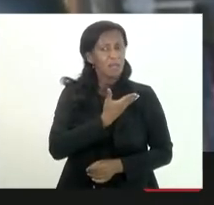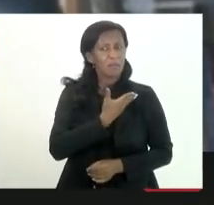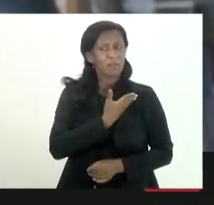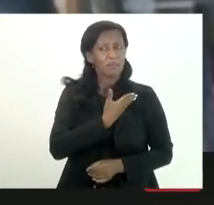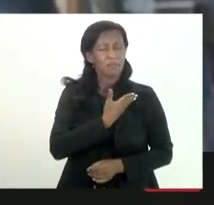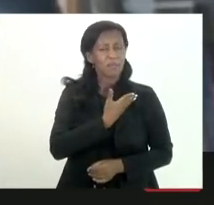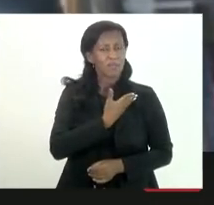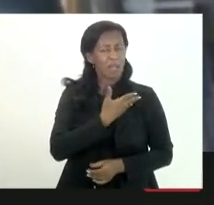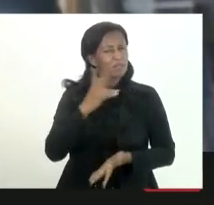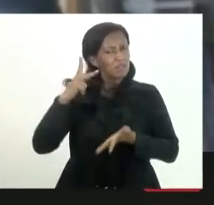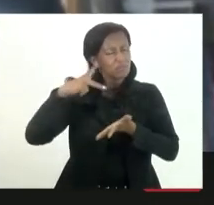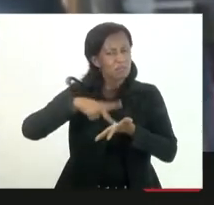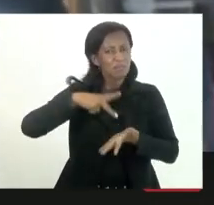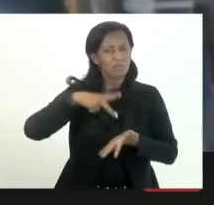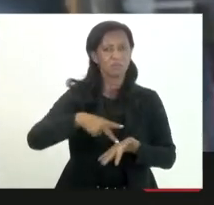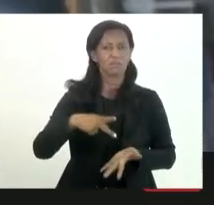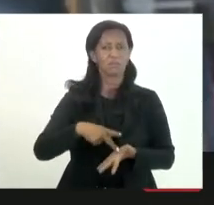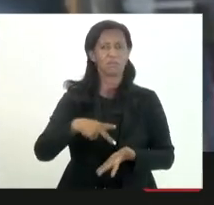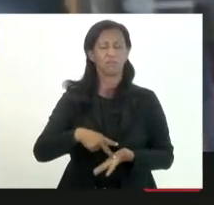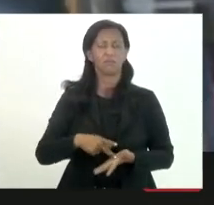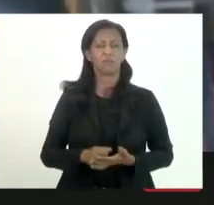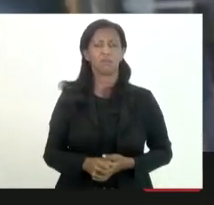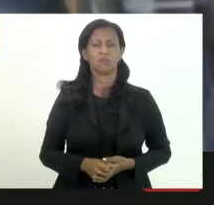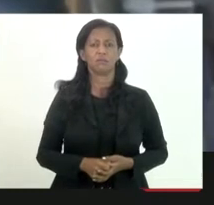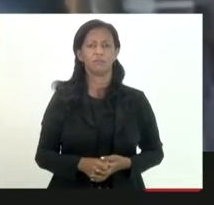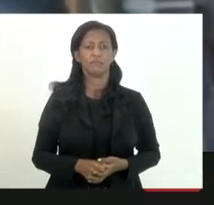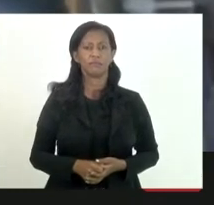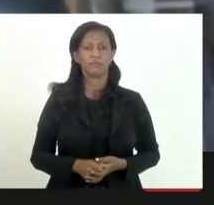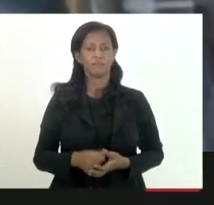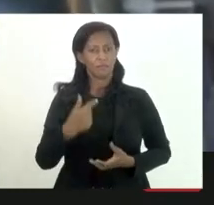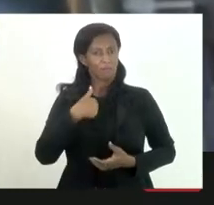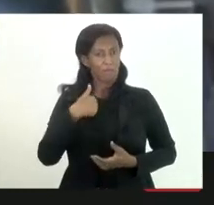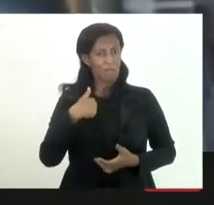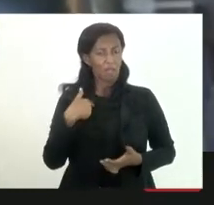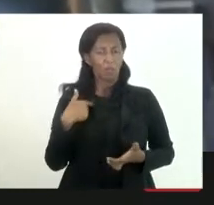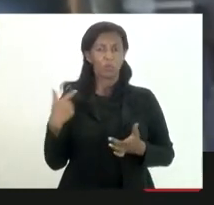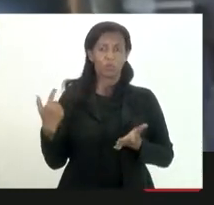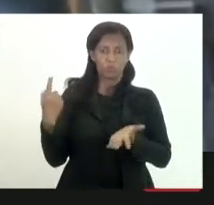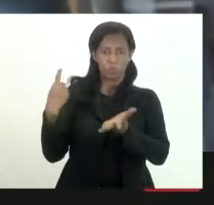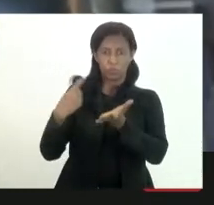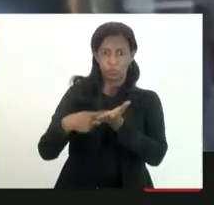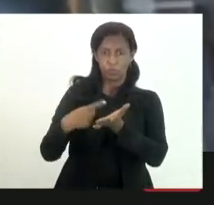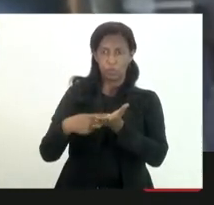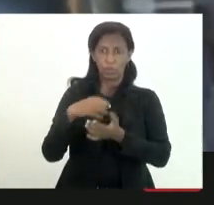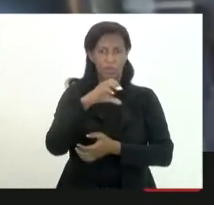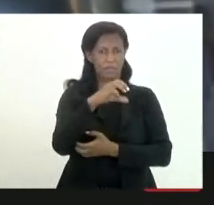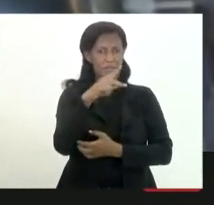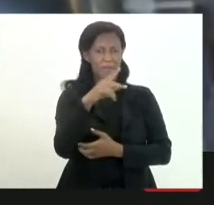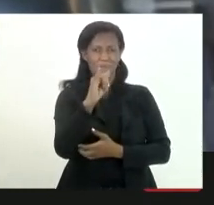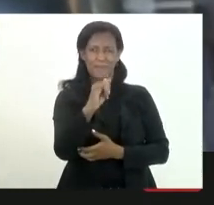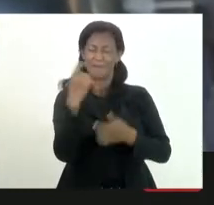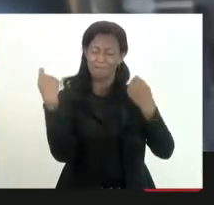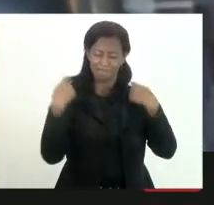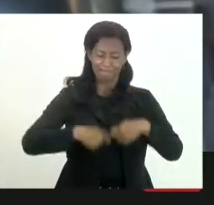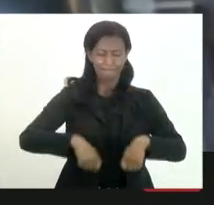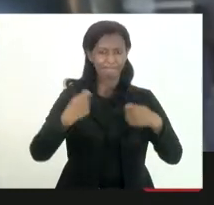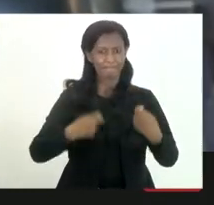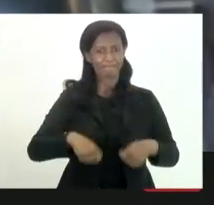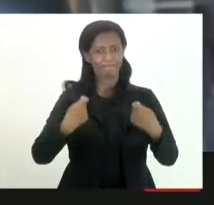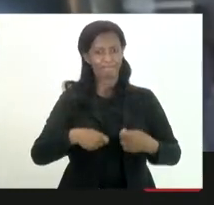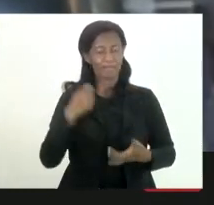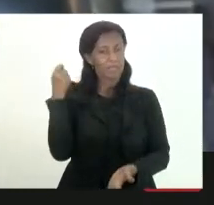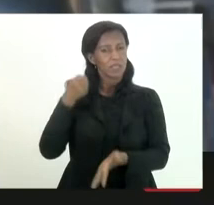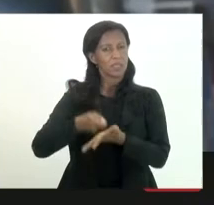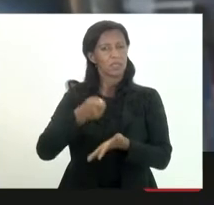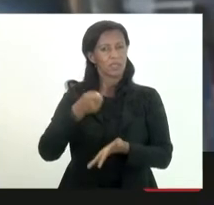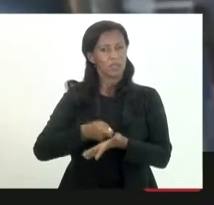com sinceridade. E eu estou de acordo com a CPI, é necessário que se